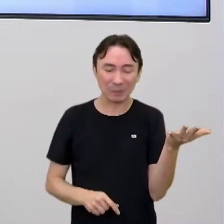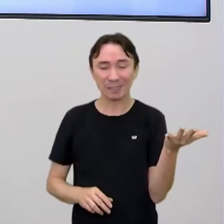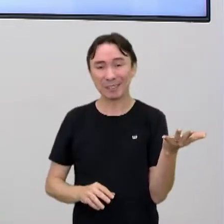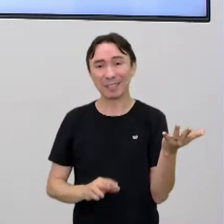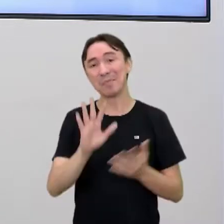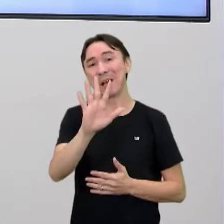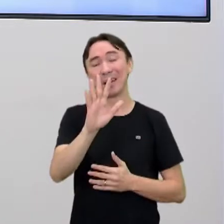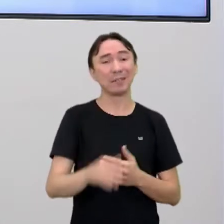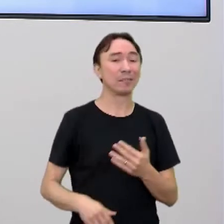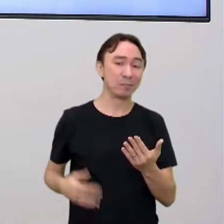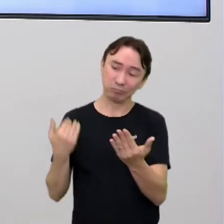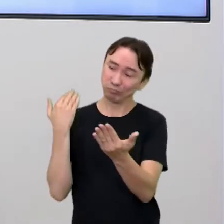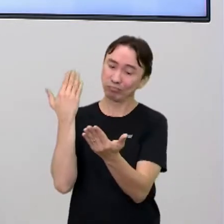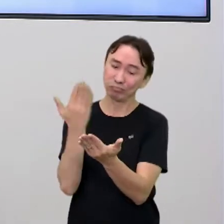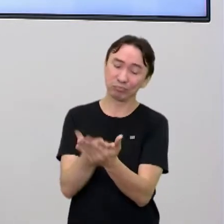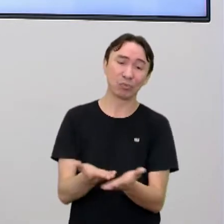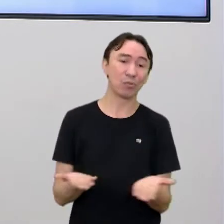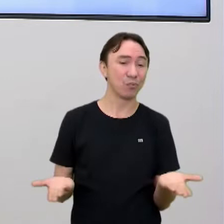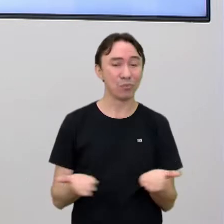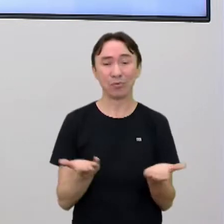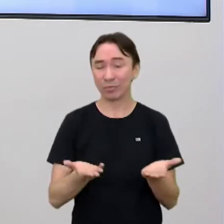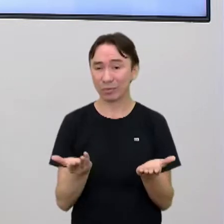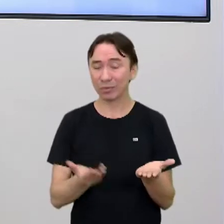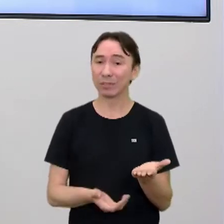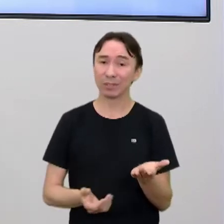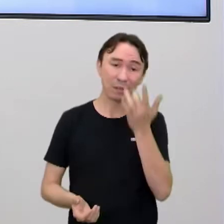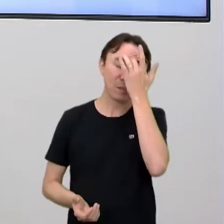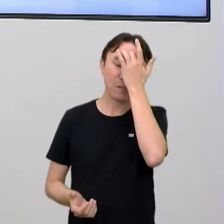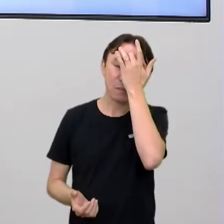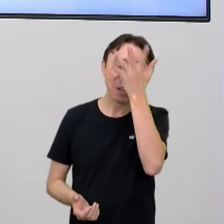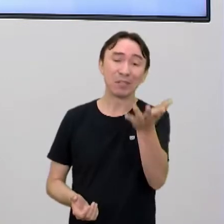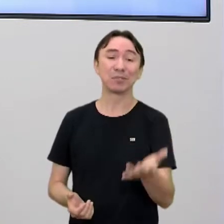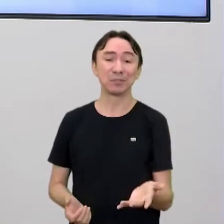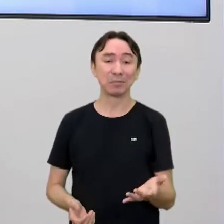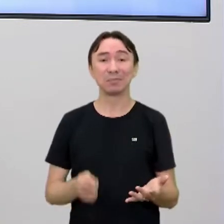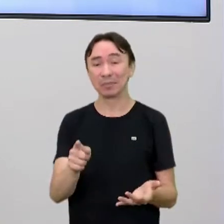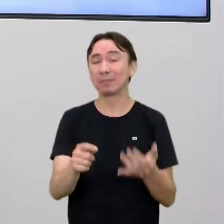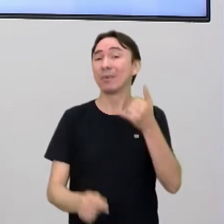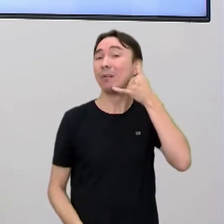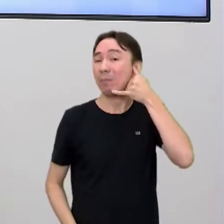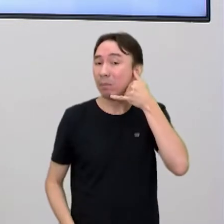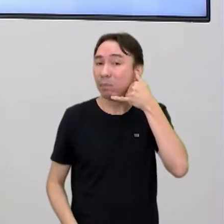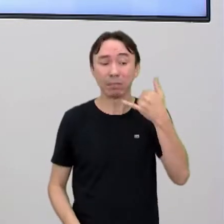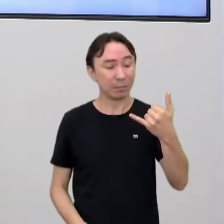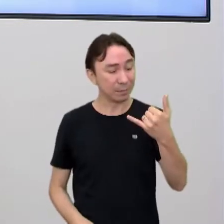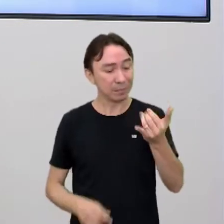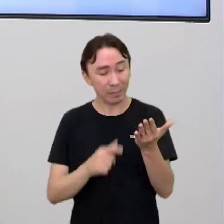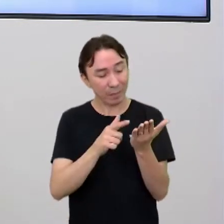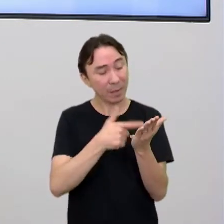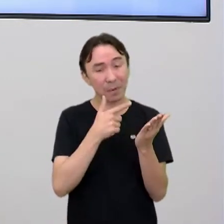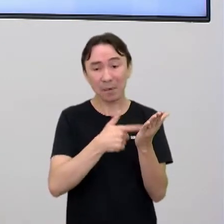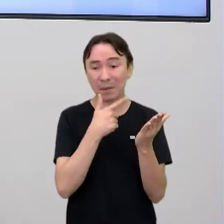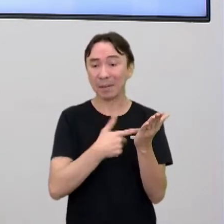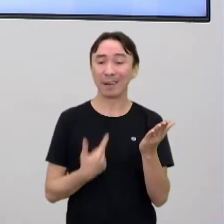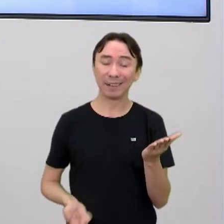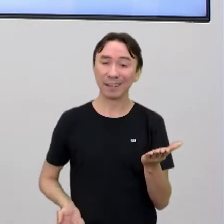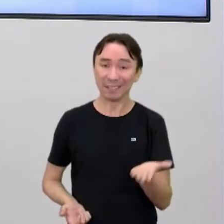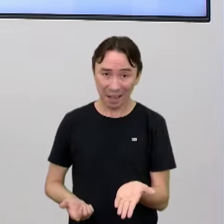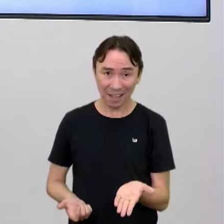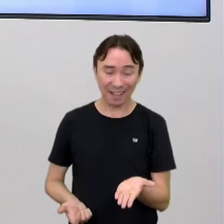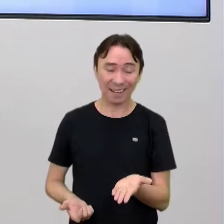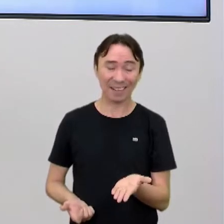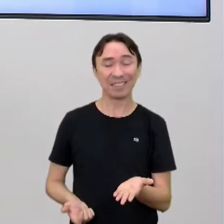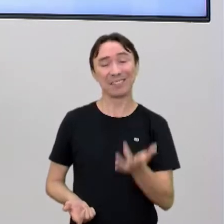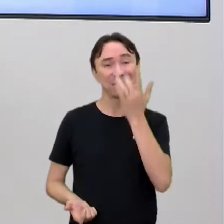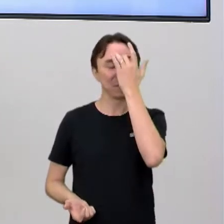atualmente, cabe na palma da sua mão através de um smartphone. Então, a relação que